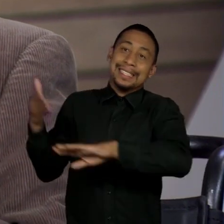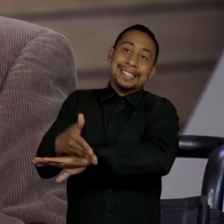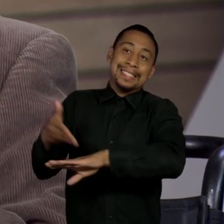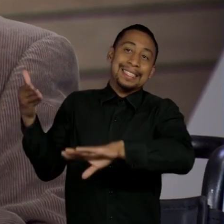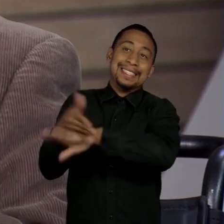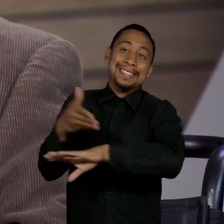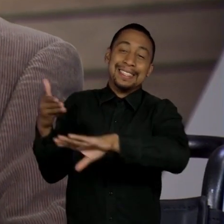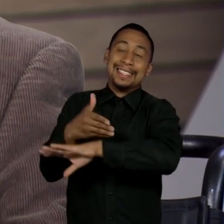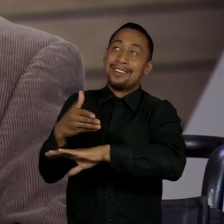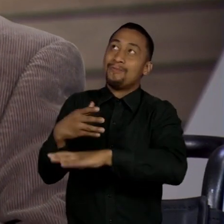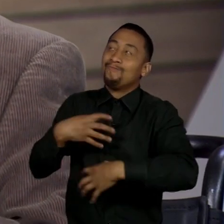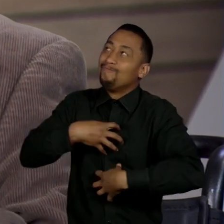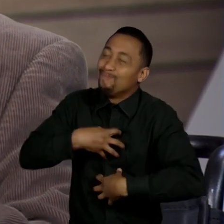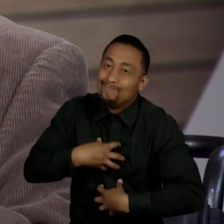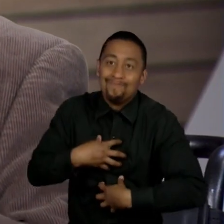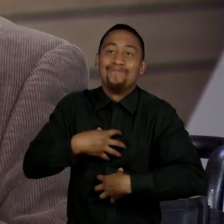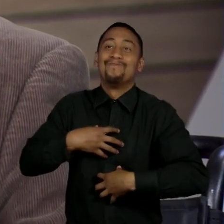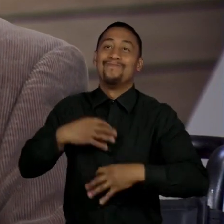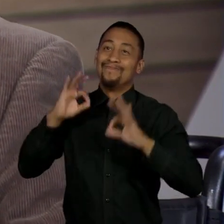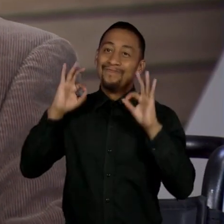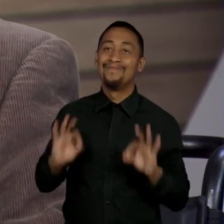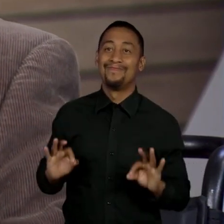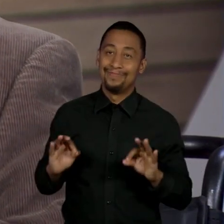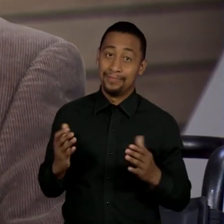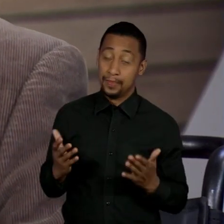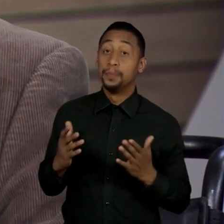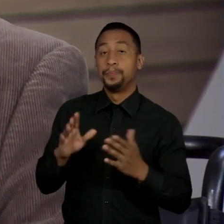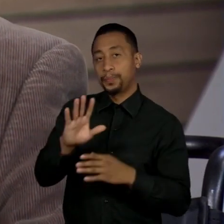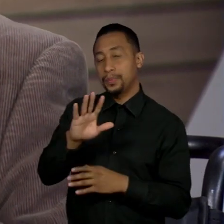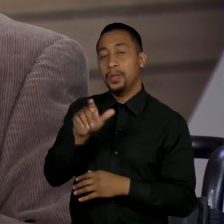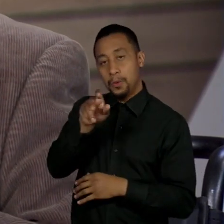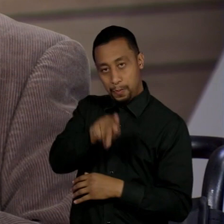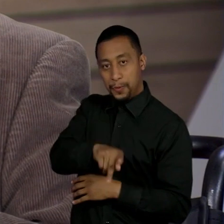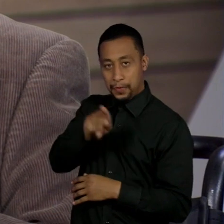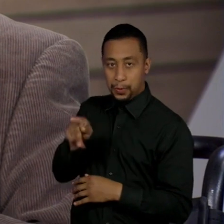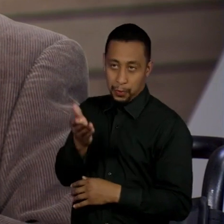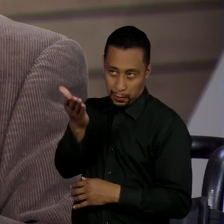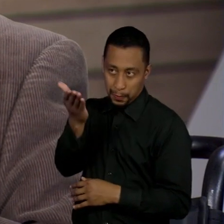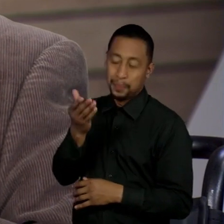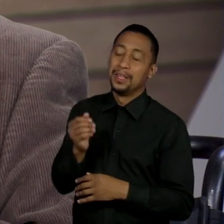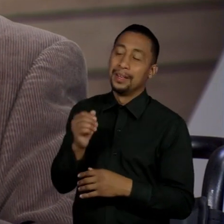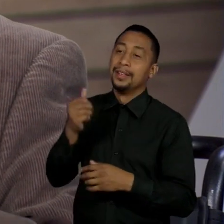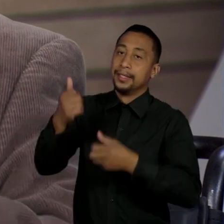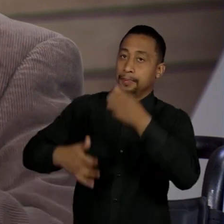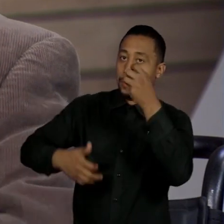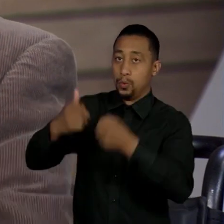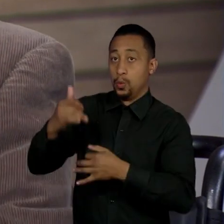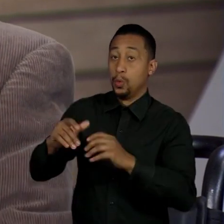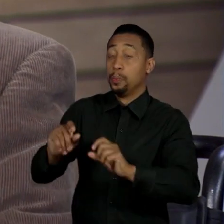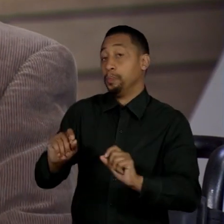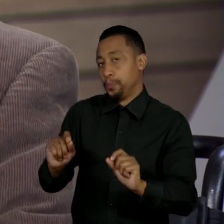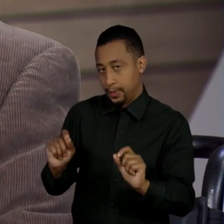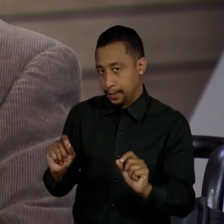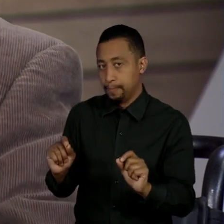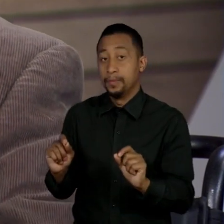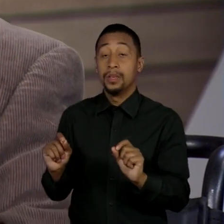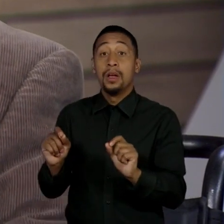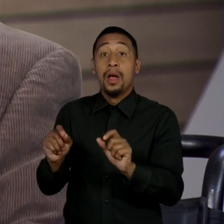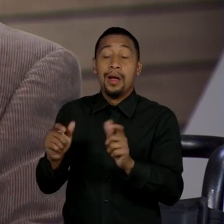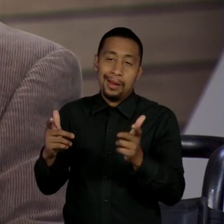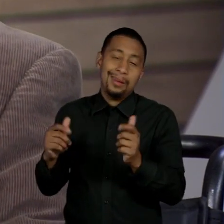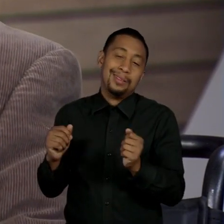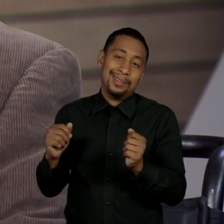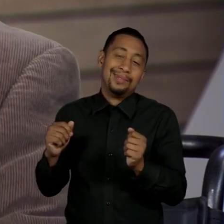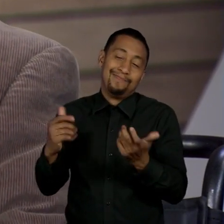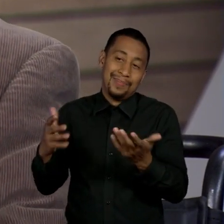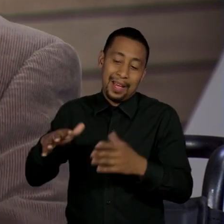pertença é que faz com que o professor Diego falou, você ter saudade, as pessoas do mundo, do